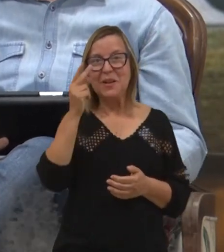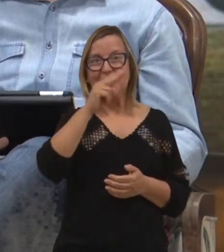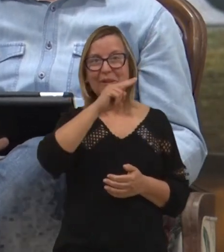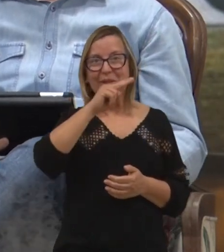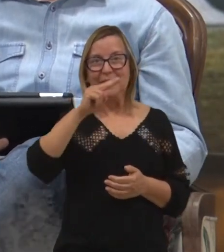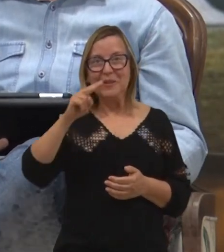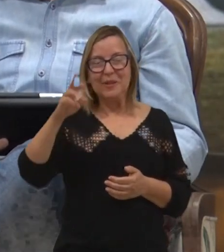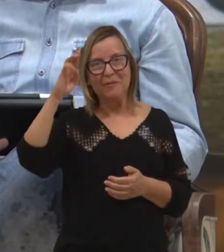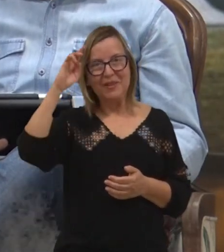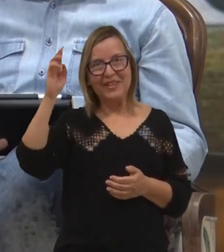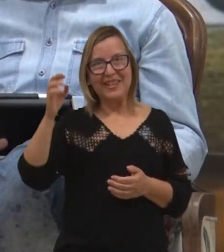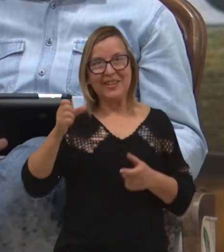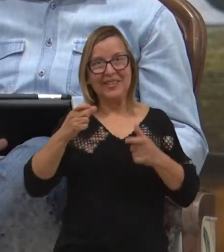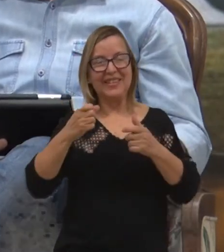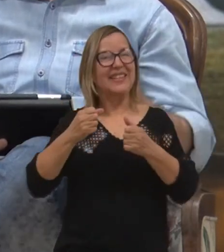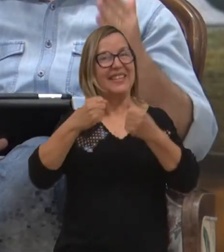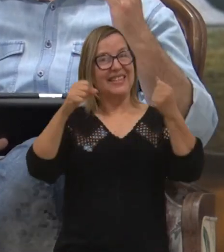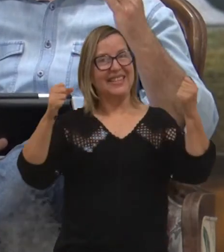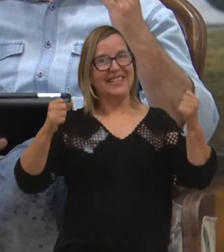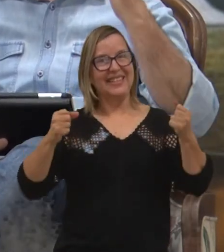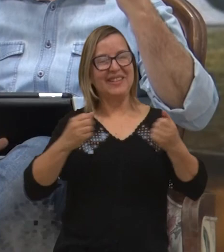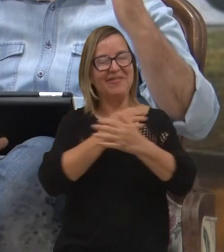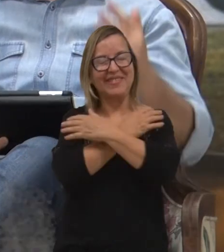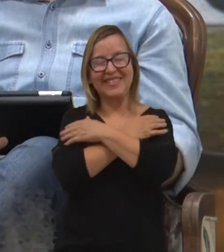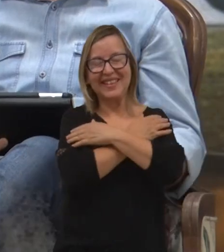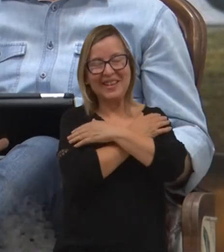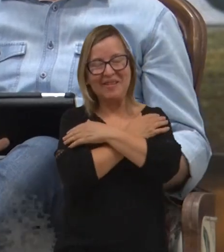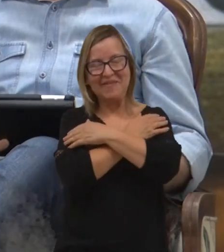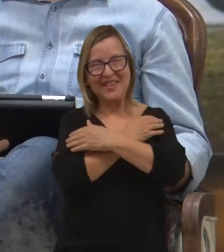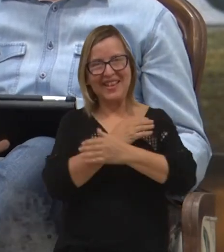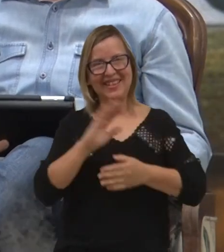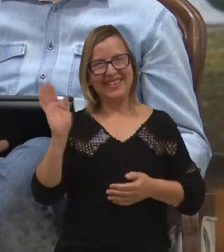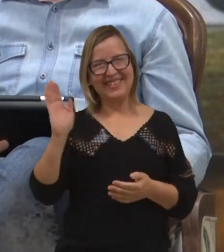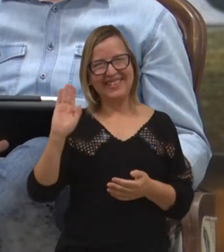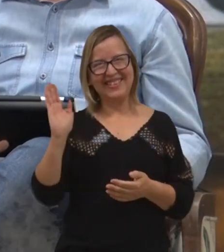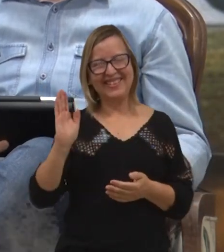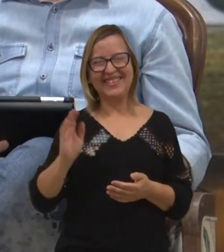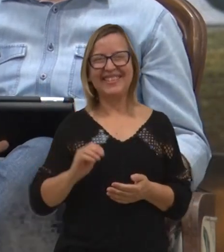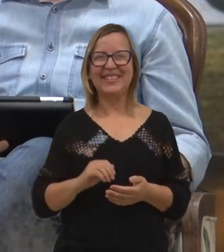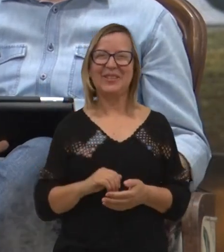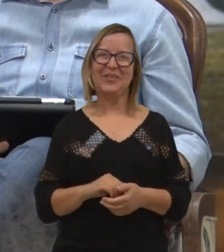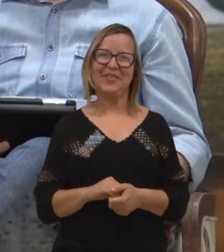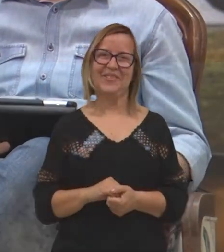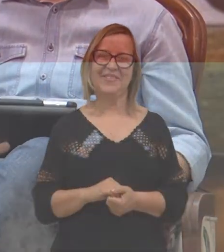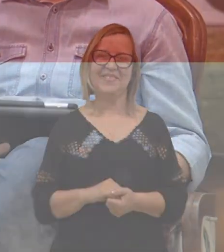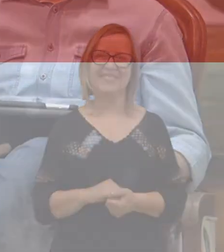seja engrandecido. Amém. Um grande abraço, irmãos, e até a próxima. Até.